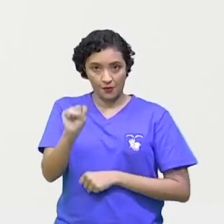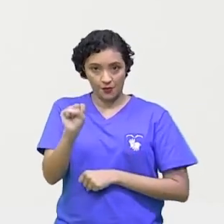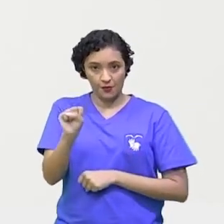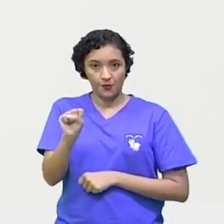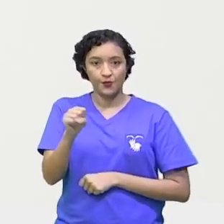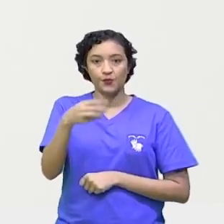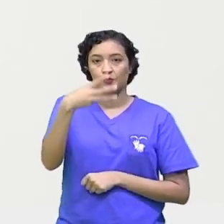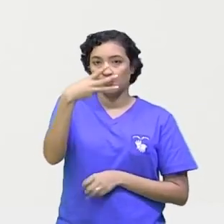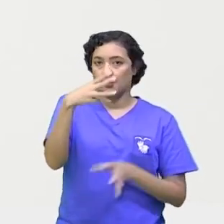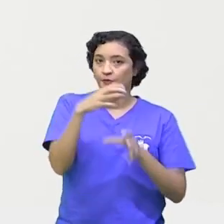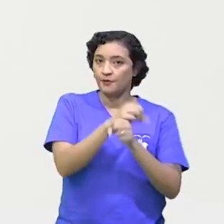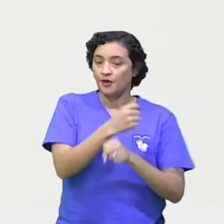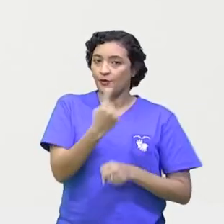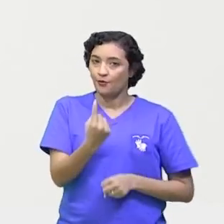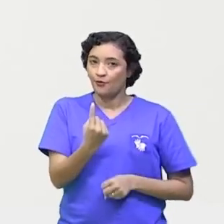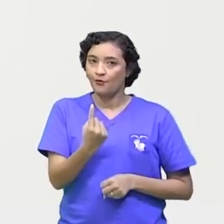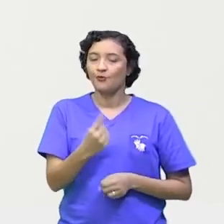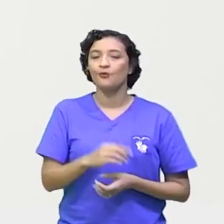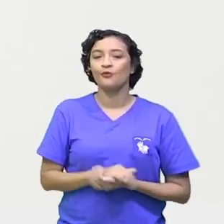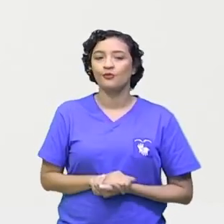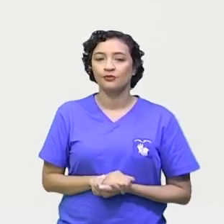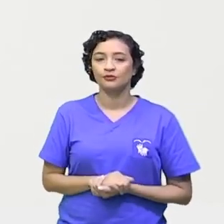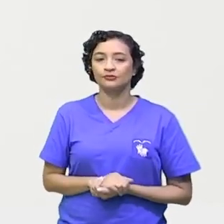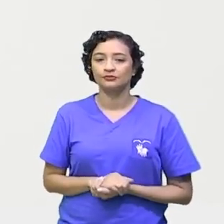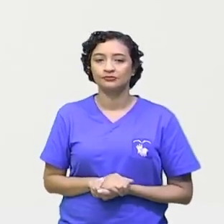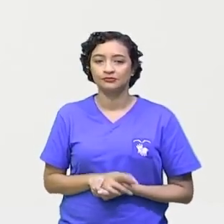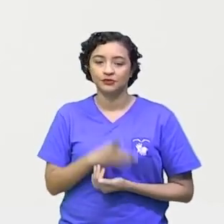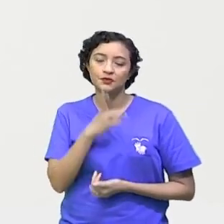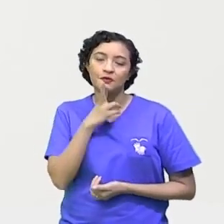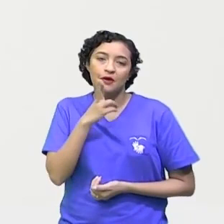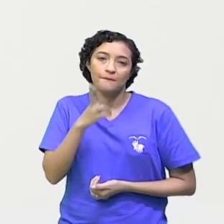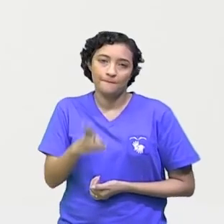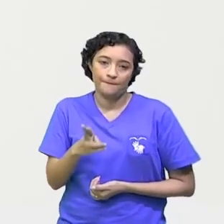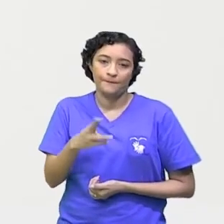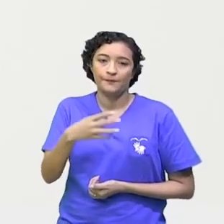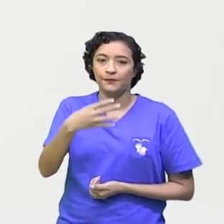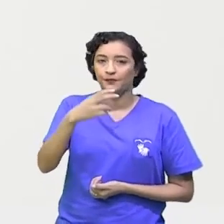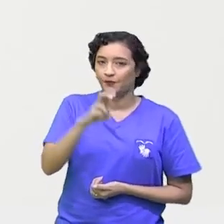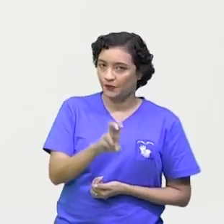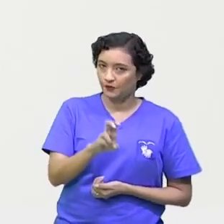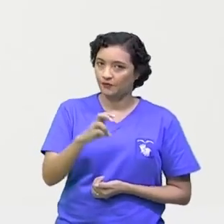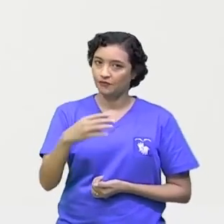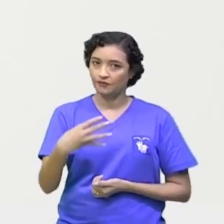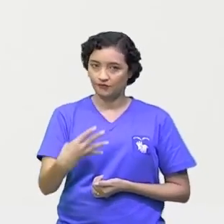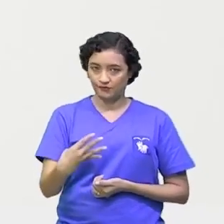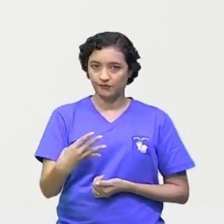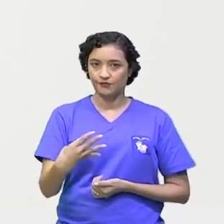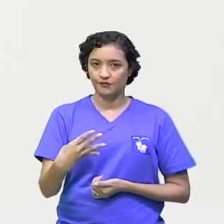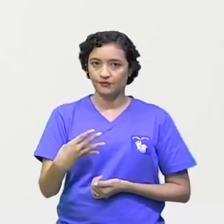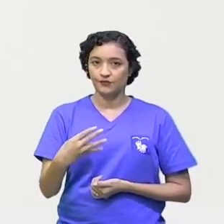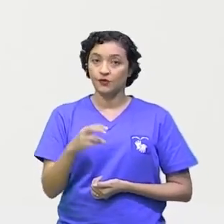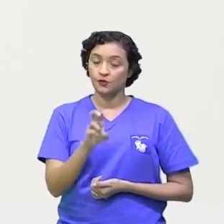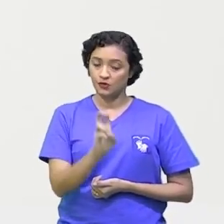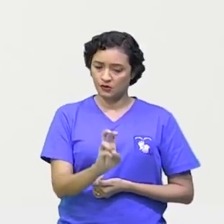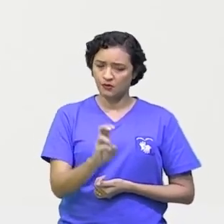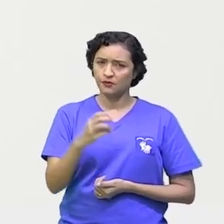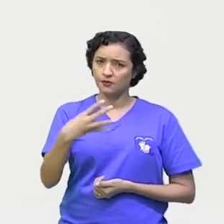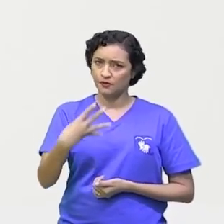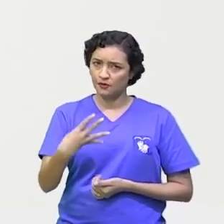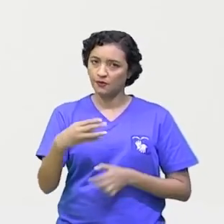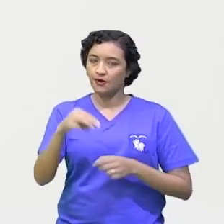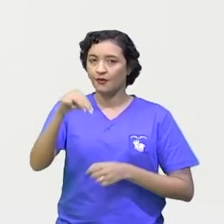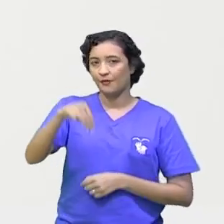com mais 1, 5. Muito bem. Qual é o valor do perímetro? 54 metros. Então,